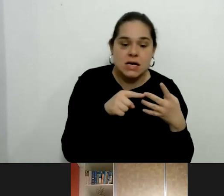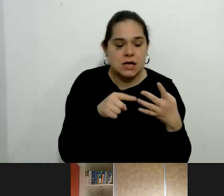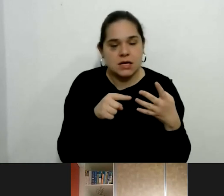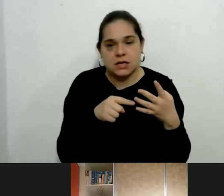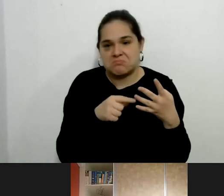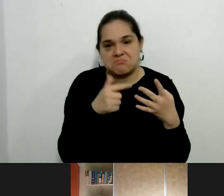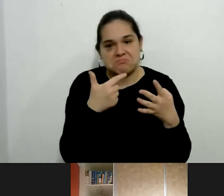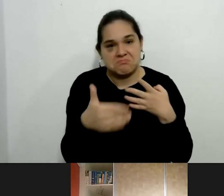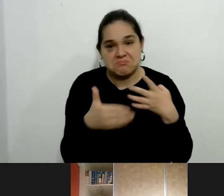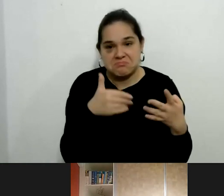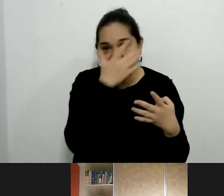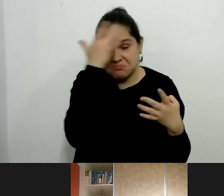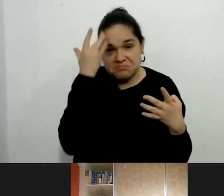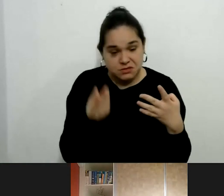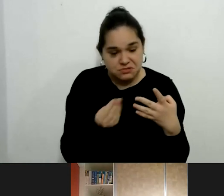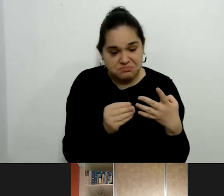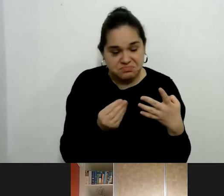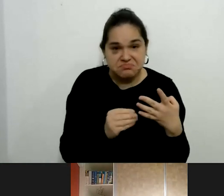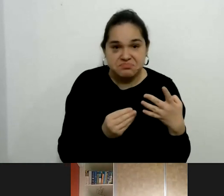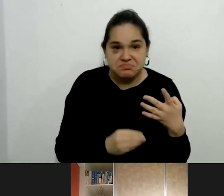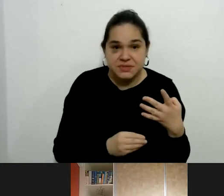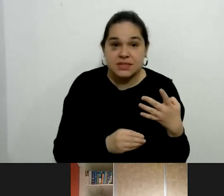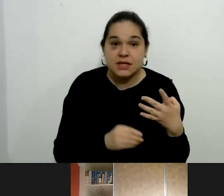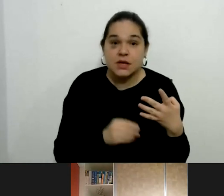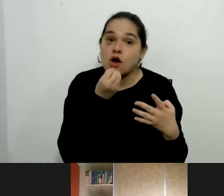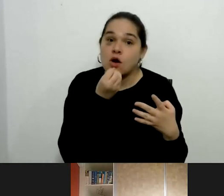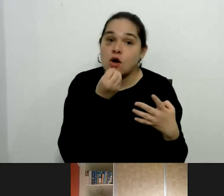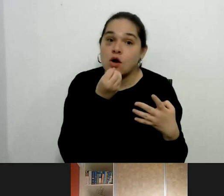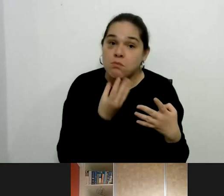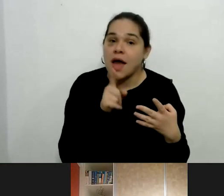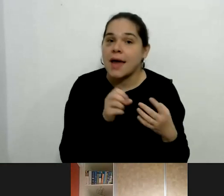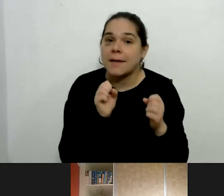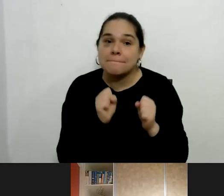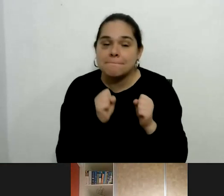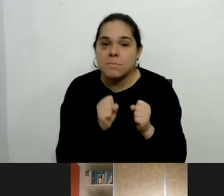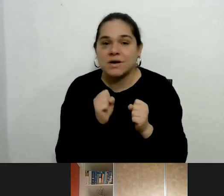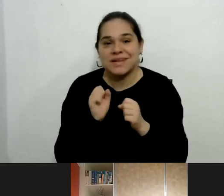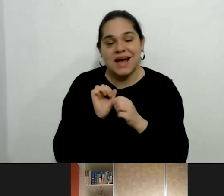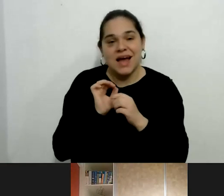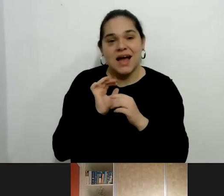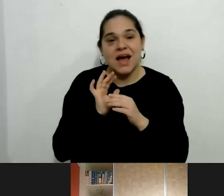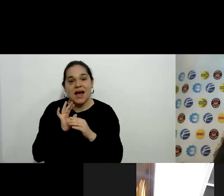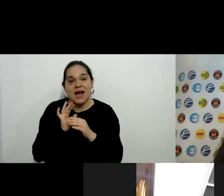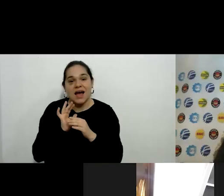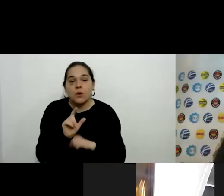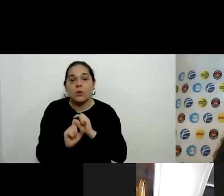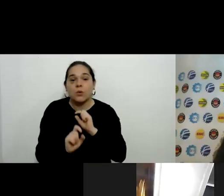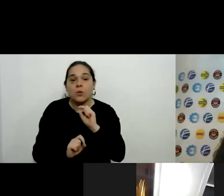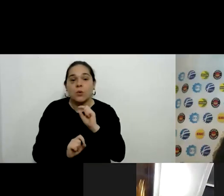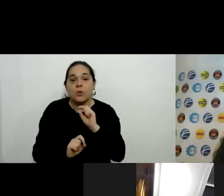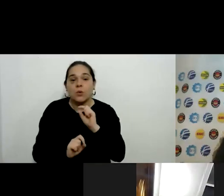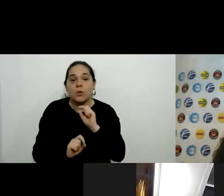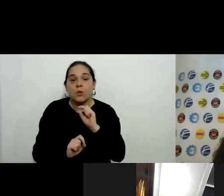a vantagem é que você acaba meio que conciliando essa questão do